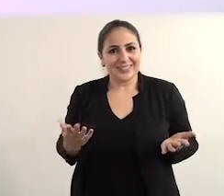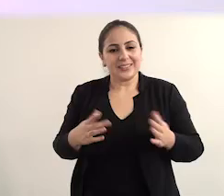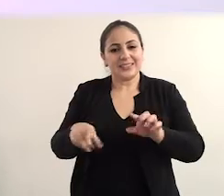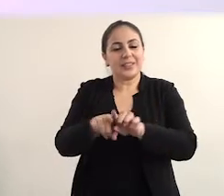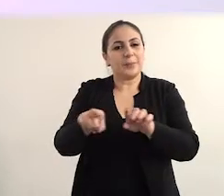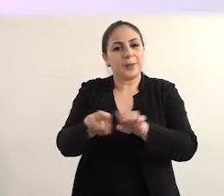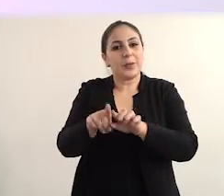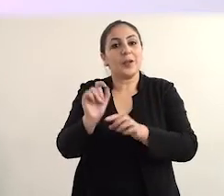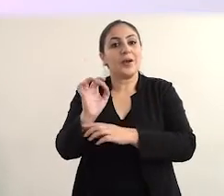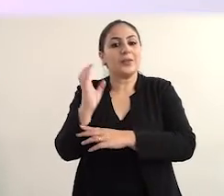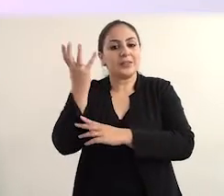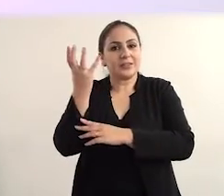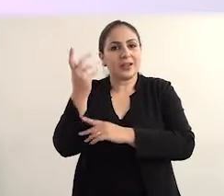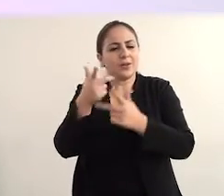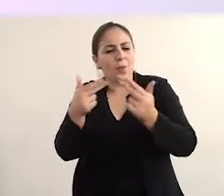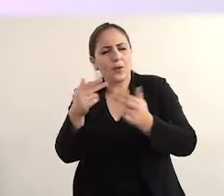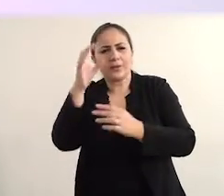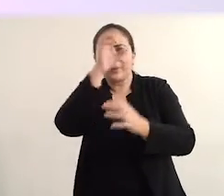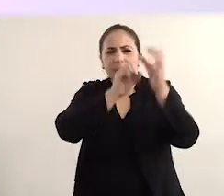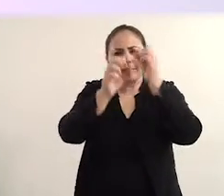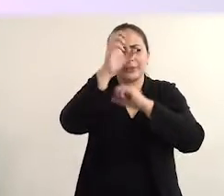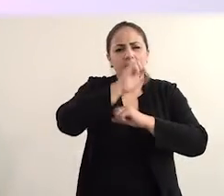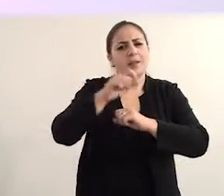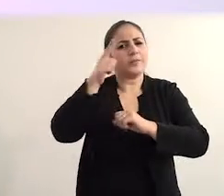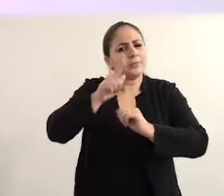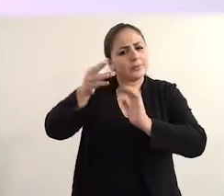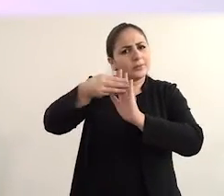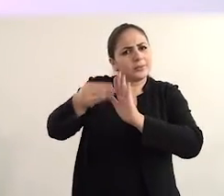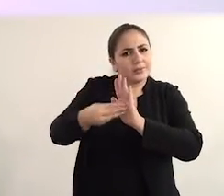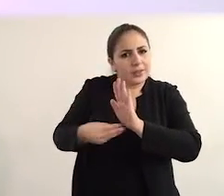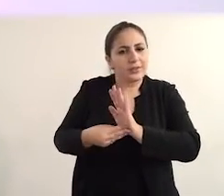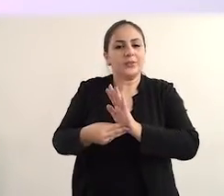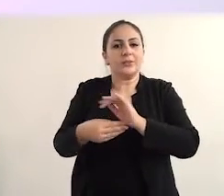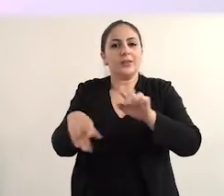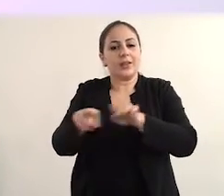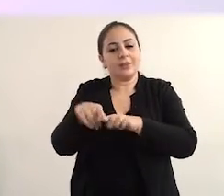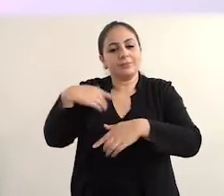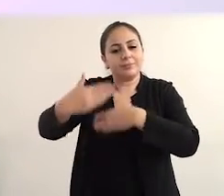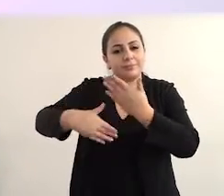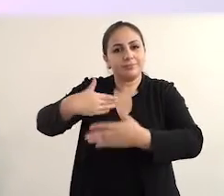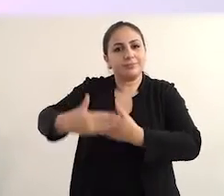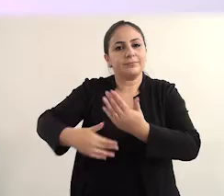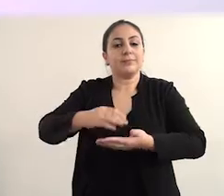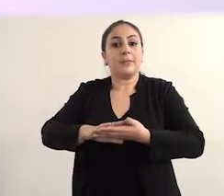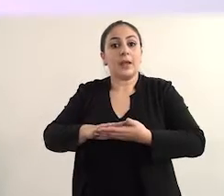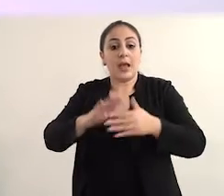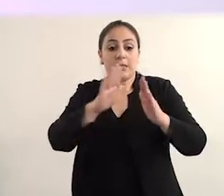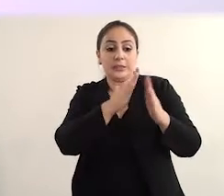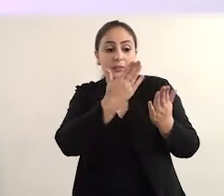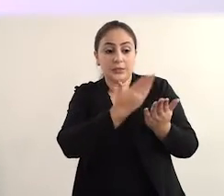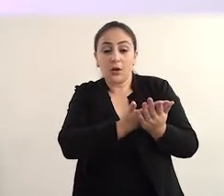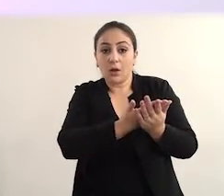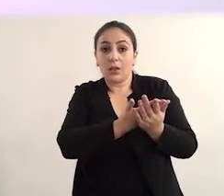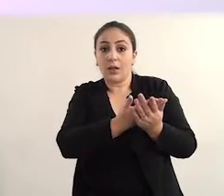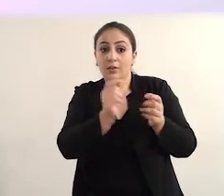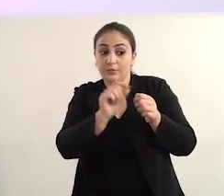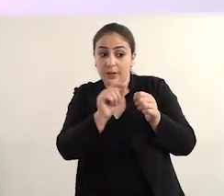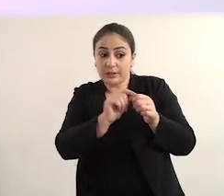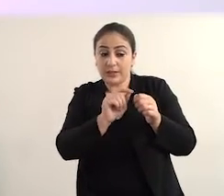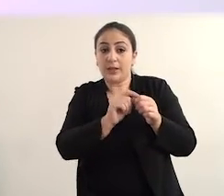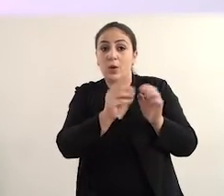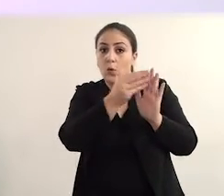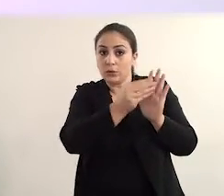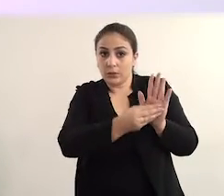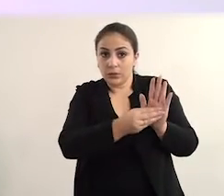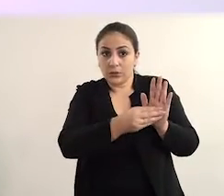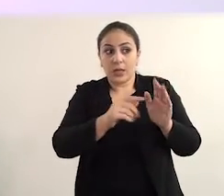E então essa coisa de aprendizado, de conteúdos, negócio, então eu fui deixando à parte essa coisa da escola fazer. Ficou em eu segundo vou